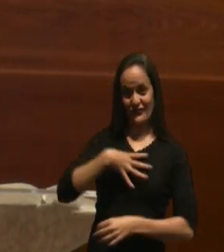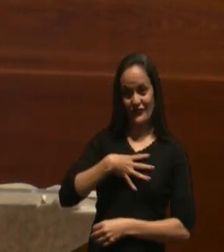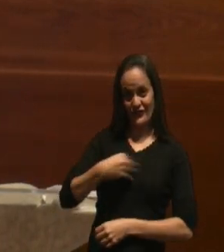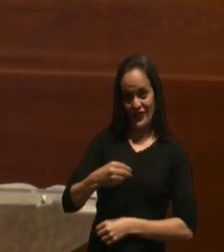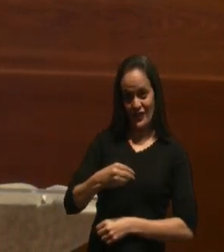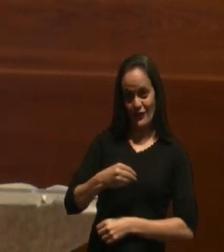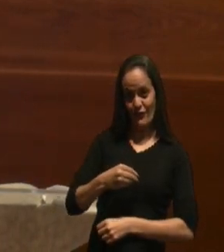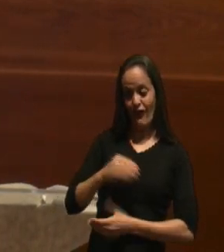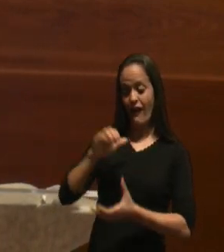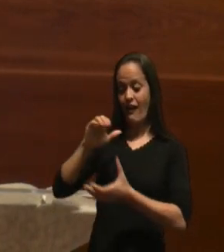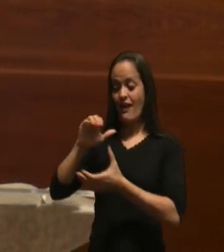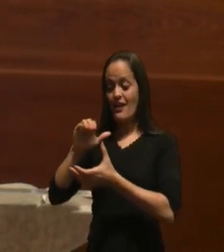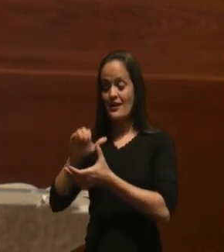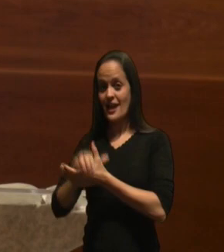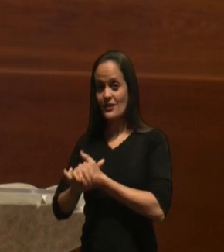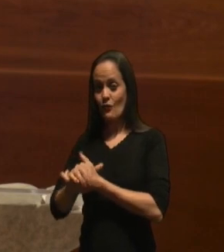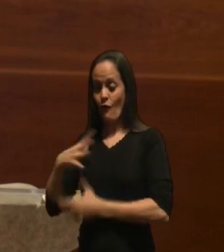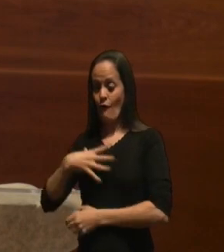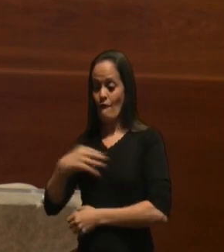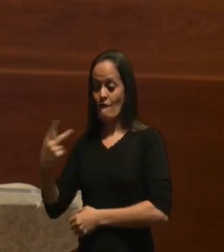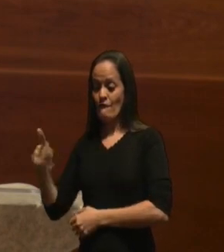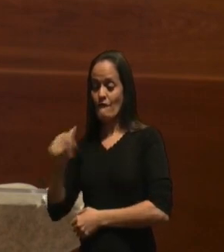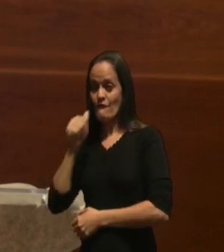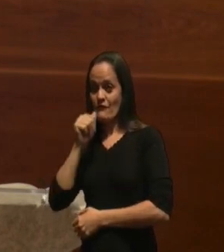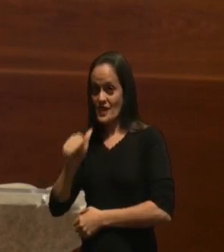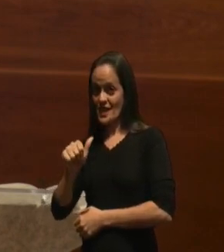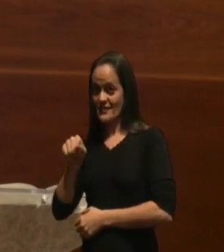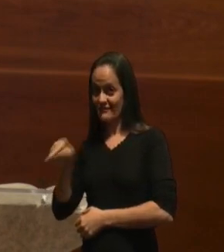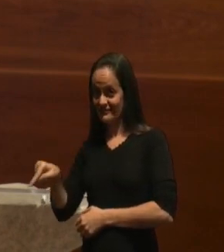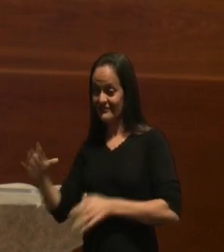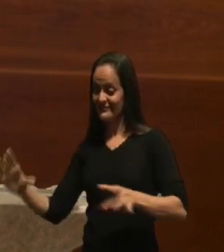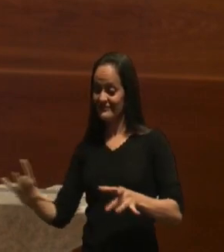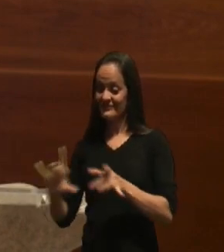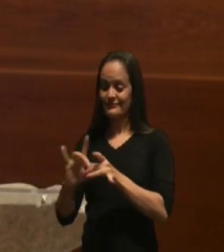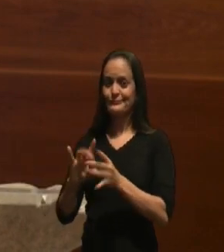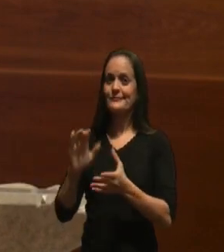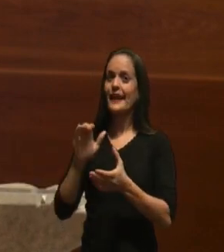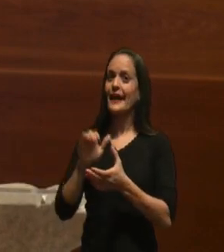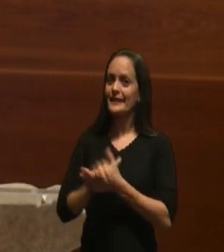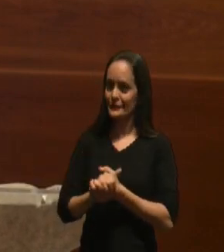a filha de Acabe. O filho do melhor,